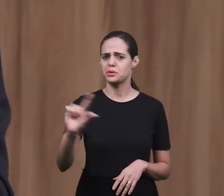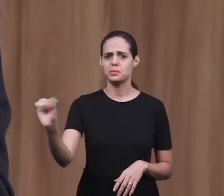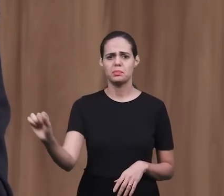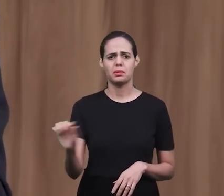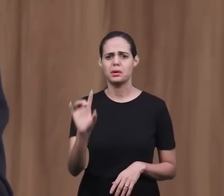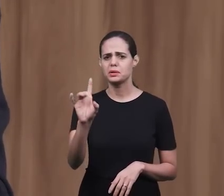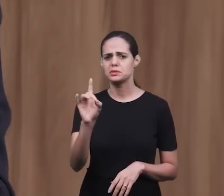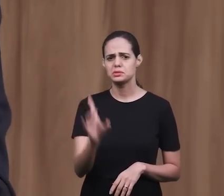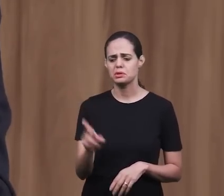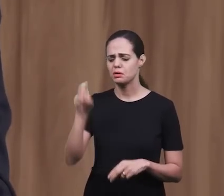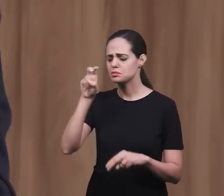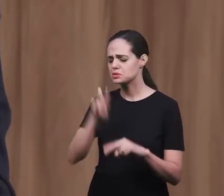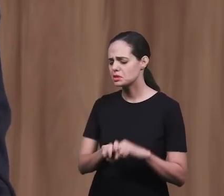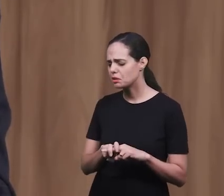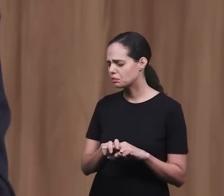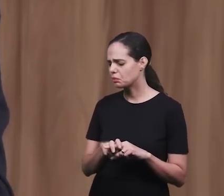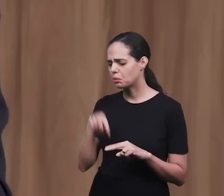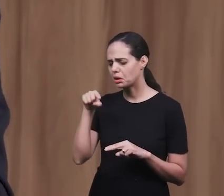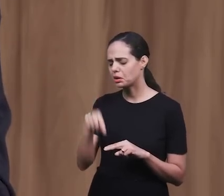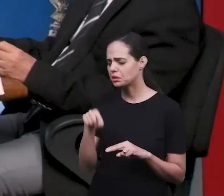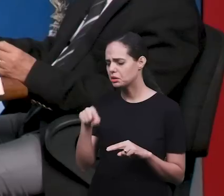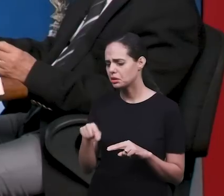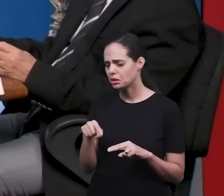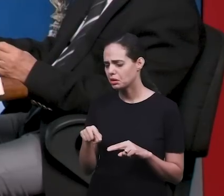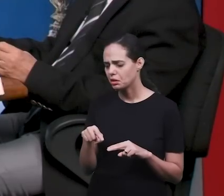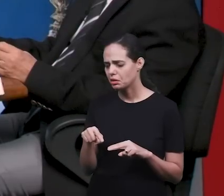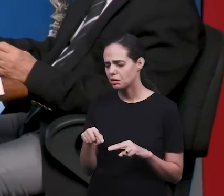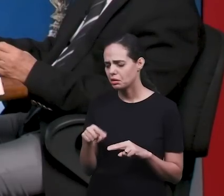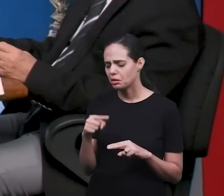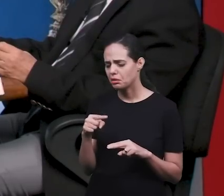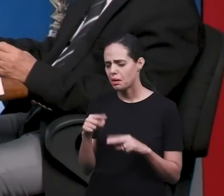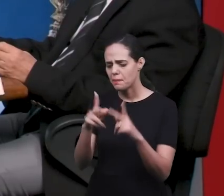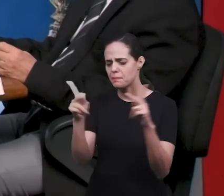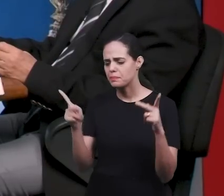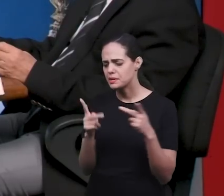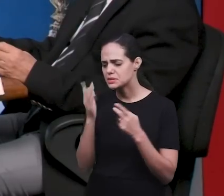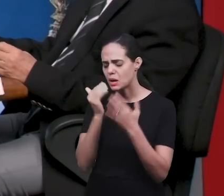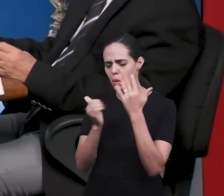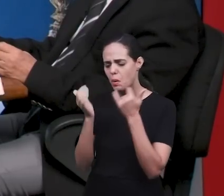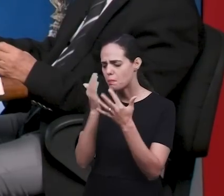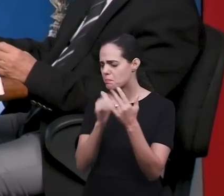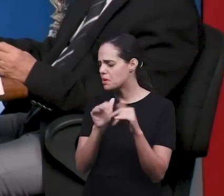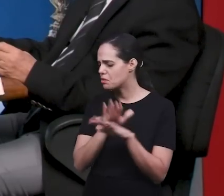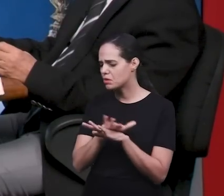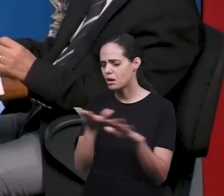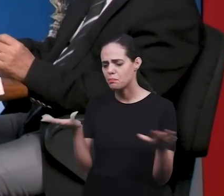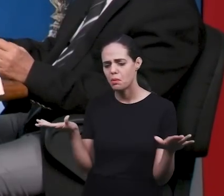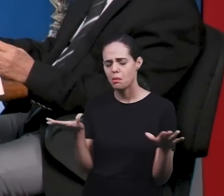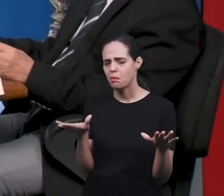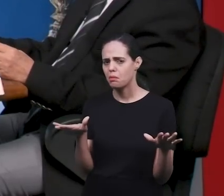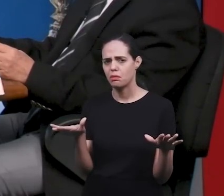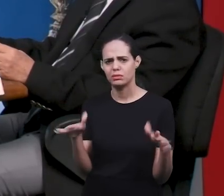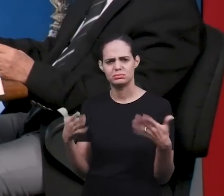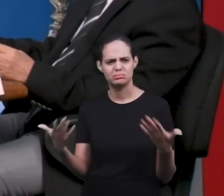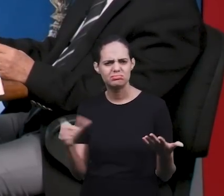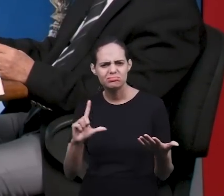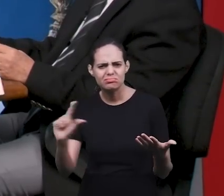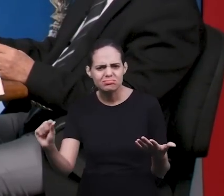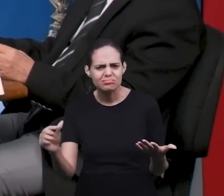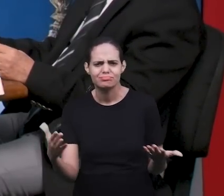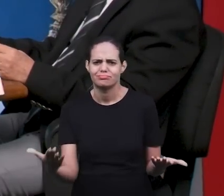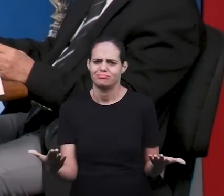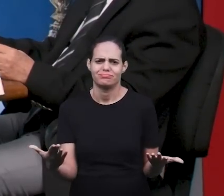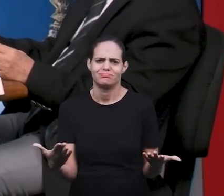ele veio só fazer uma visita social. Eu me lembro, tem umas 3 semanas atrás, o pastor Gedeutini, numa reunião nossa,